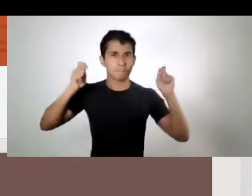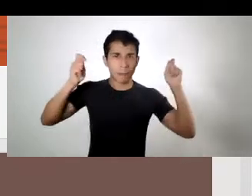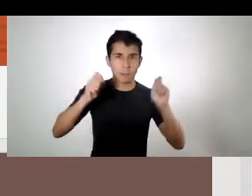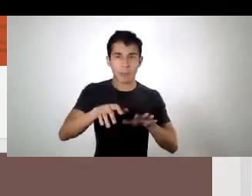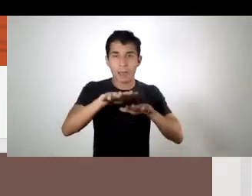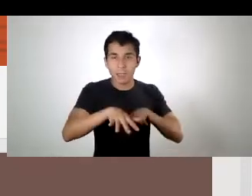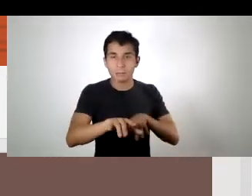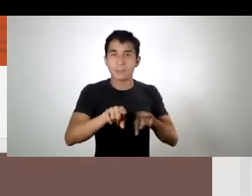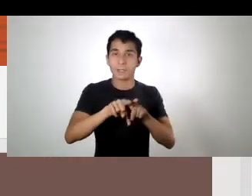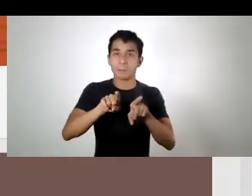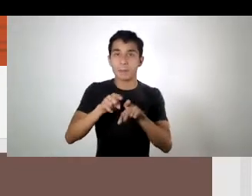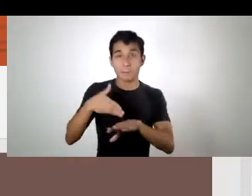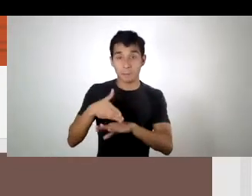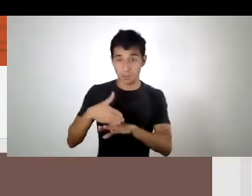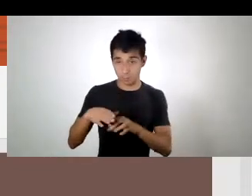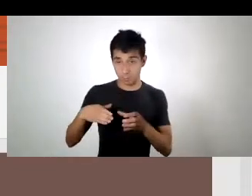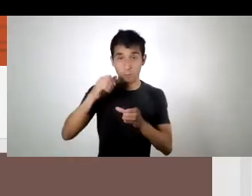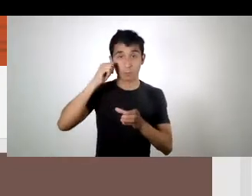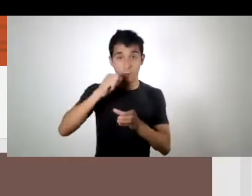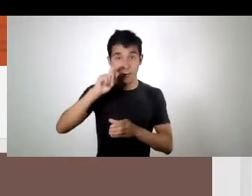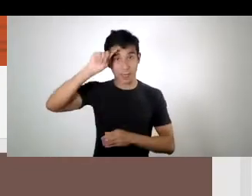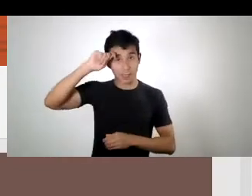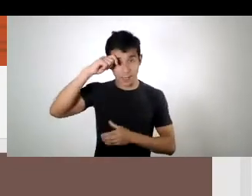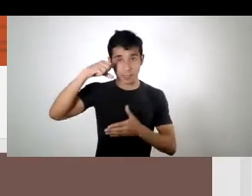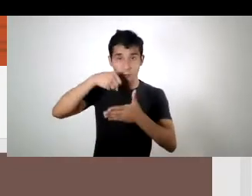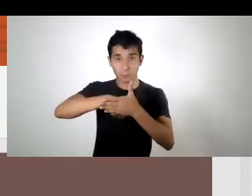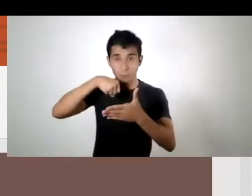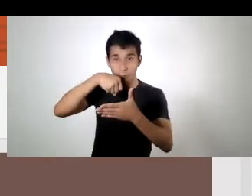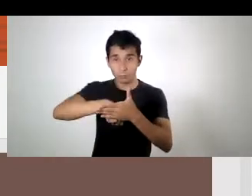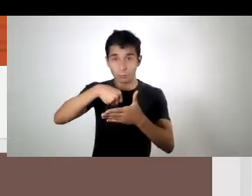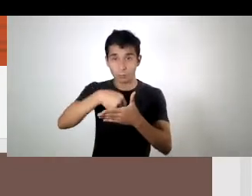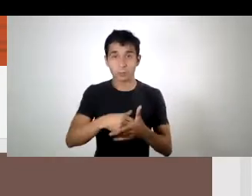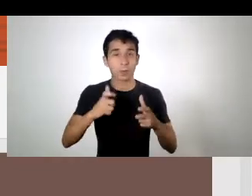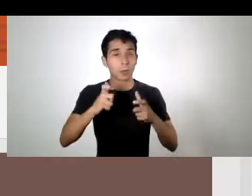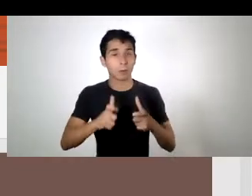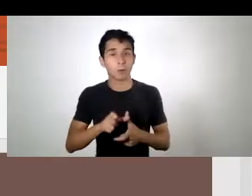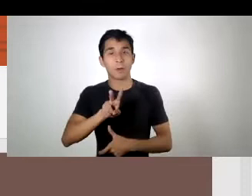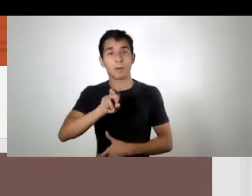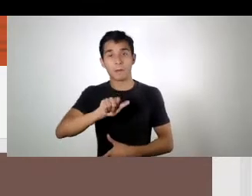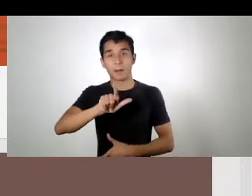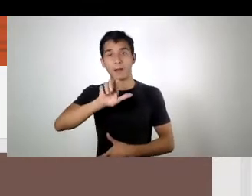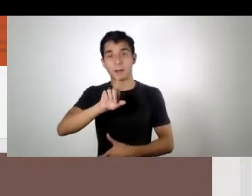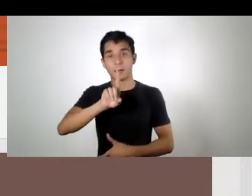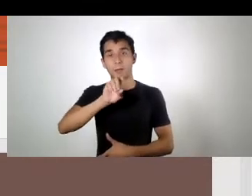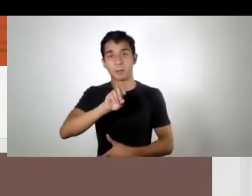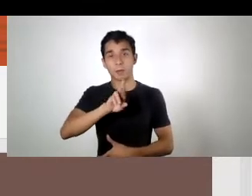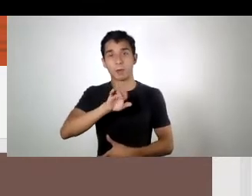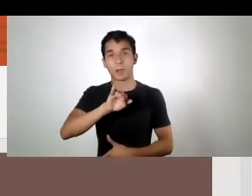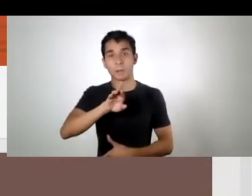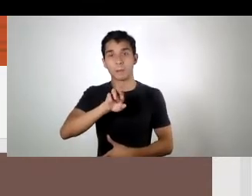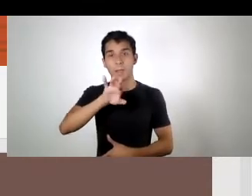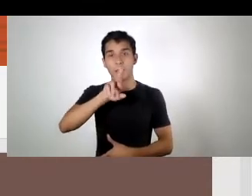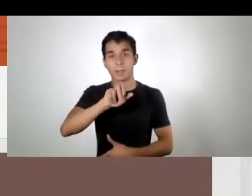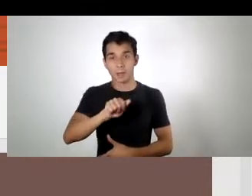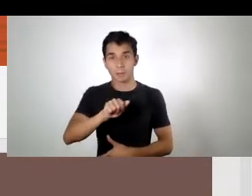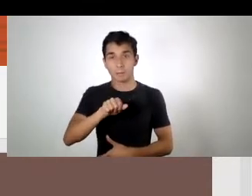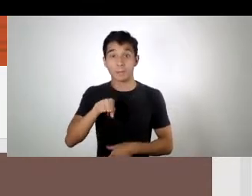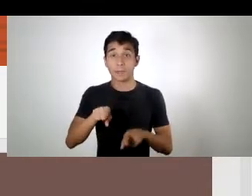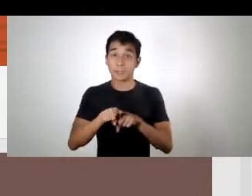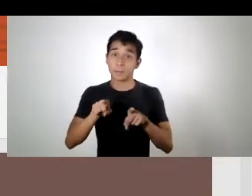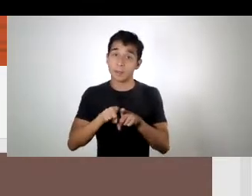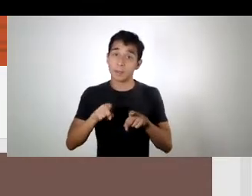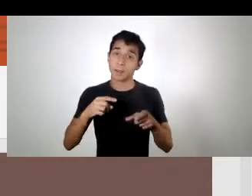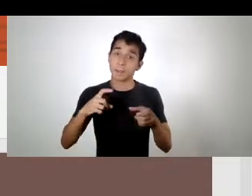do coletivo Mulheres Quilombolas na Luta, do Vale do Ribeira. Ela é também aquilombada do Quilombo